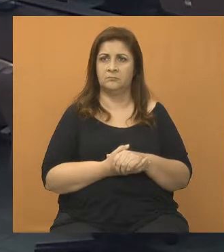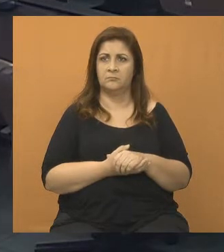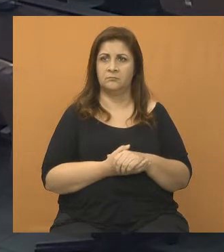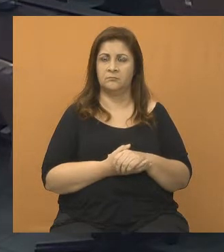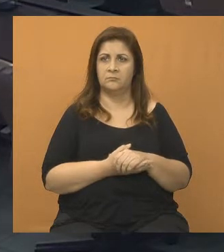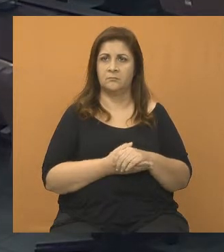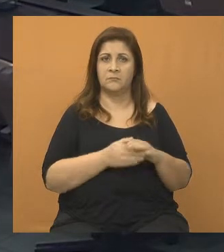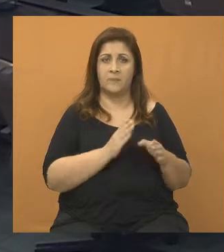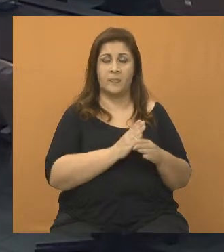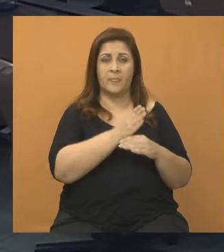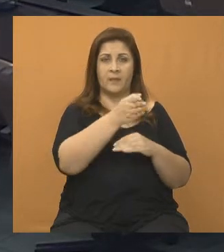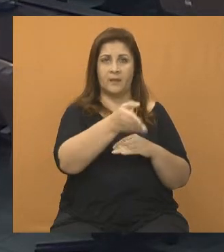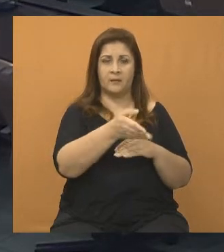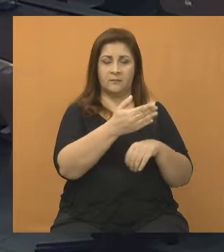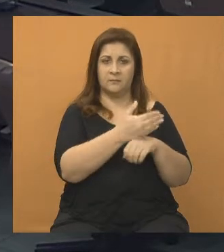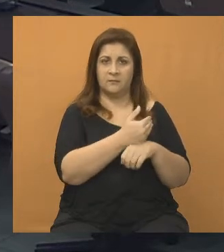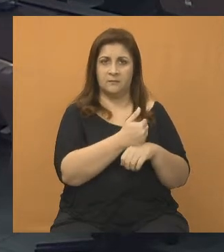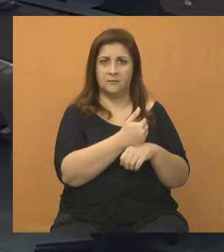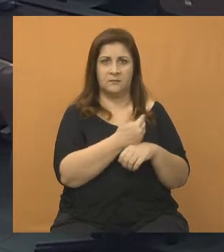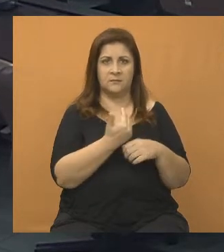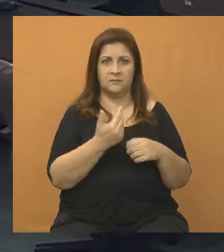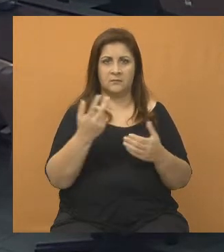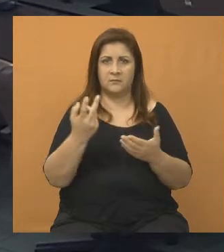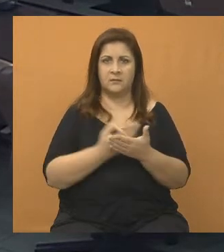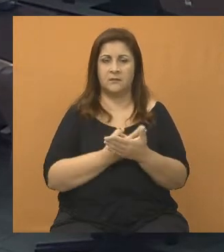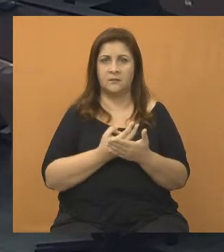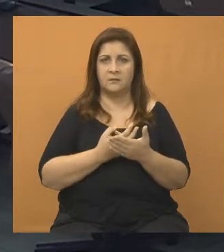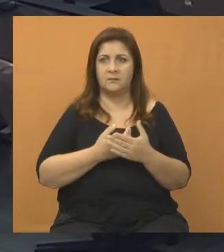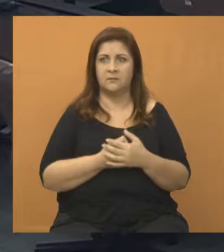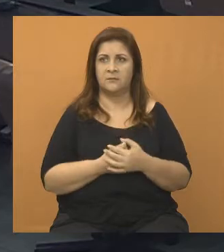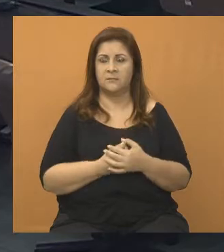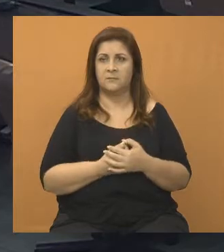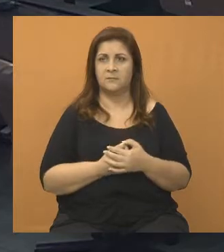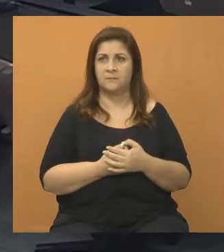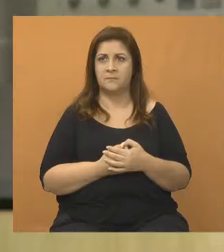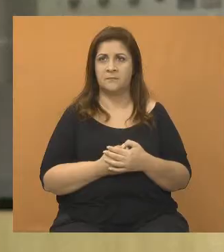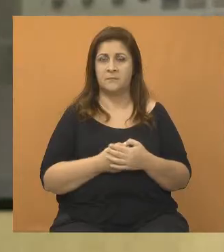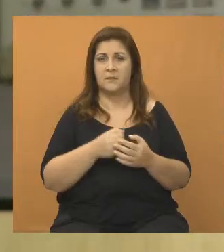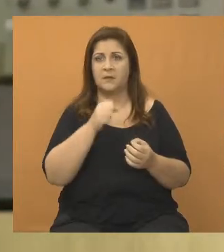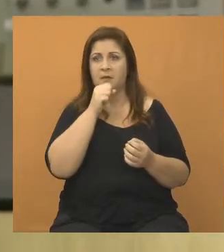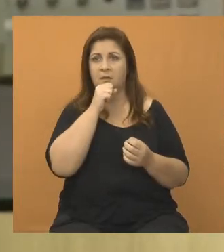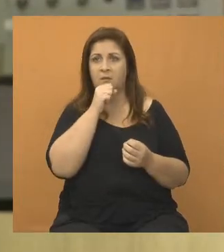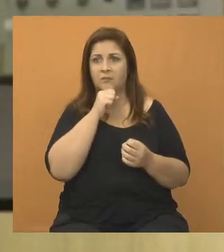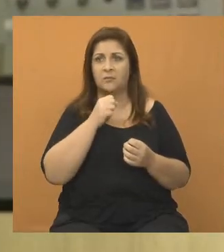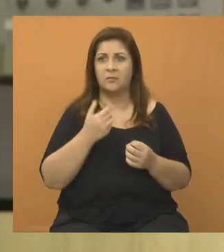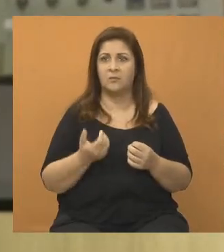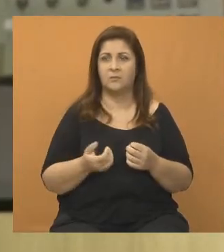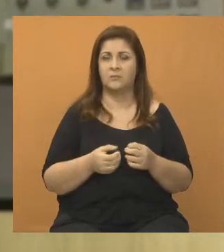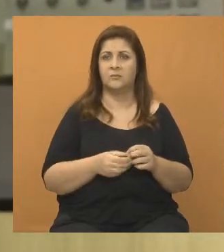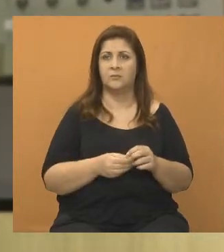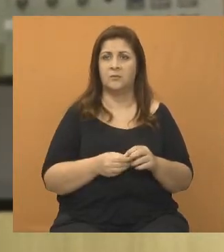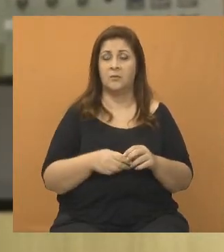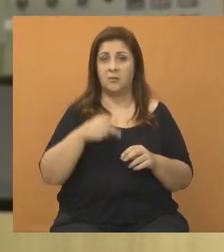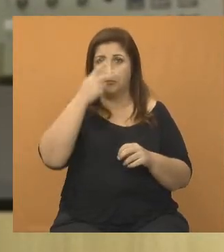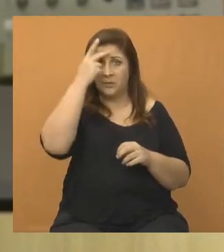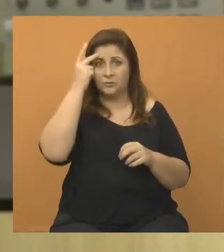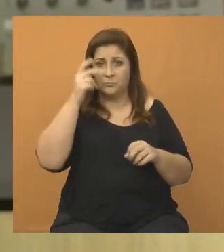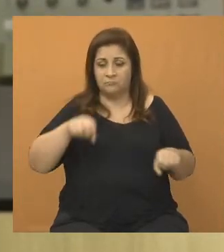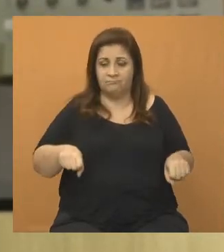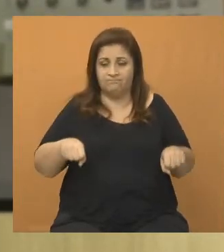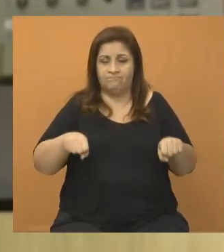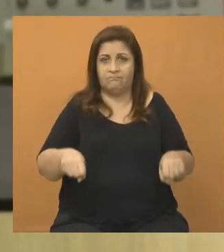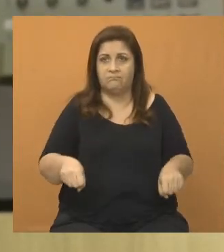entrada onde entrava antes, eu acho inadequada para idosos, pessoas com mobilidade